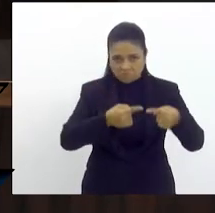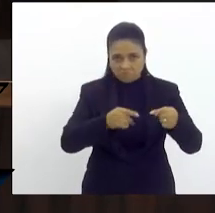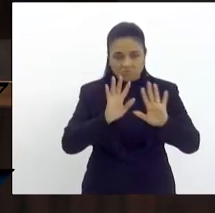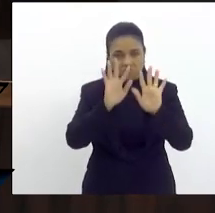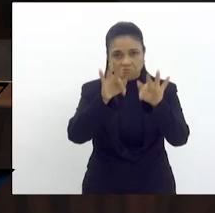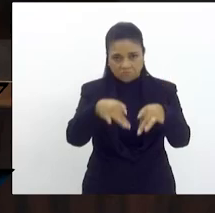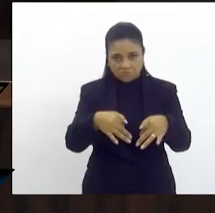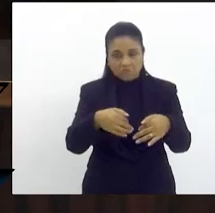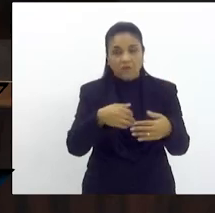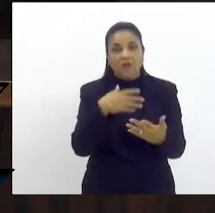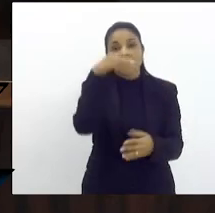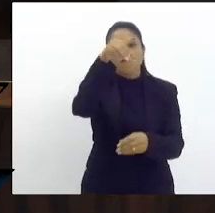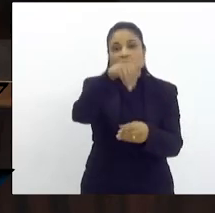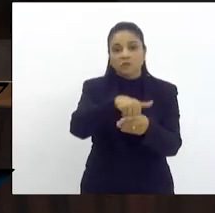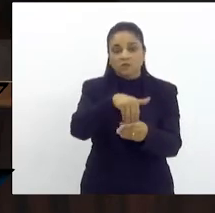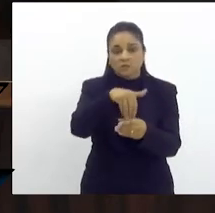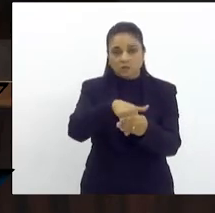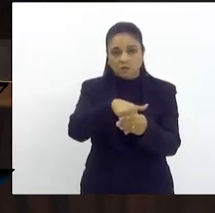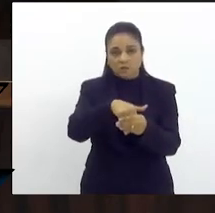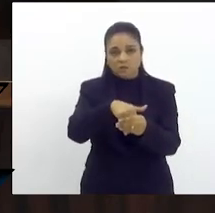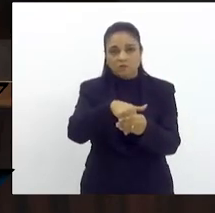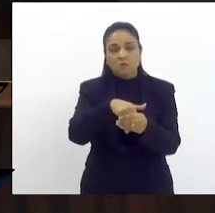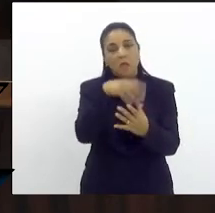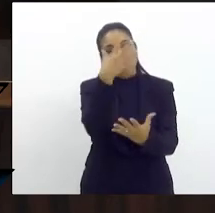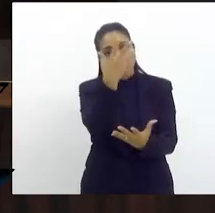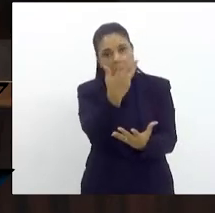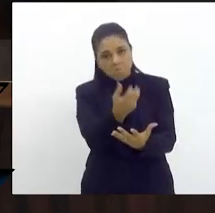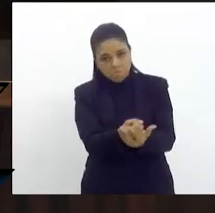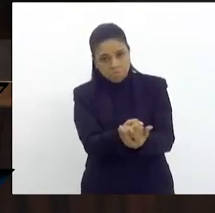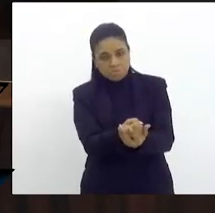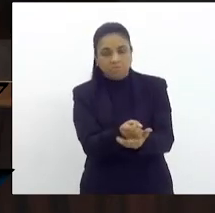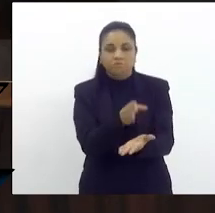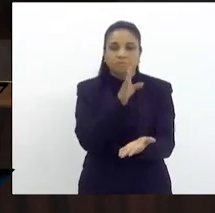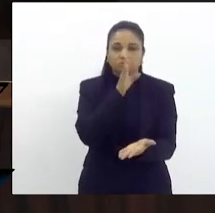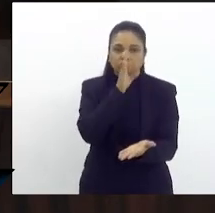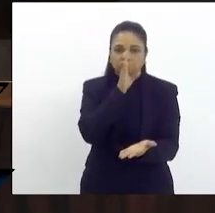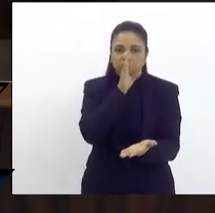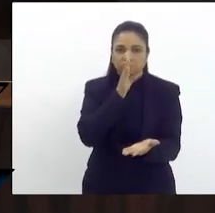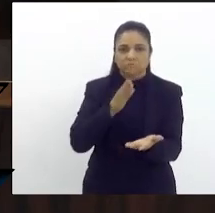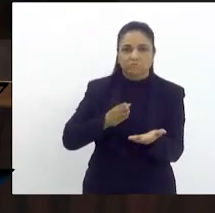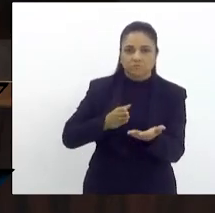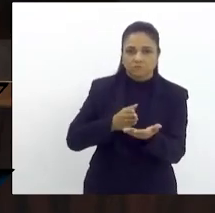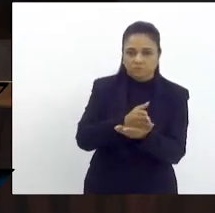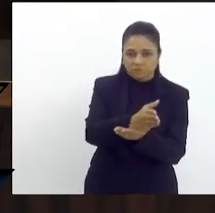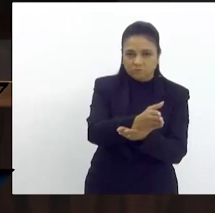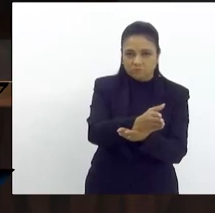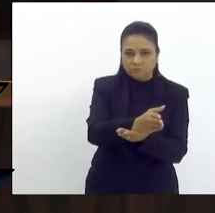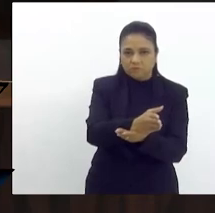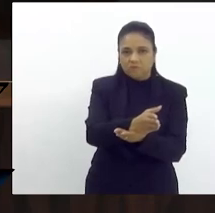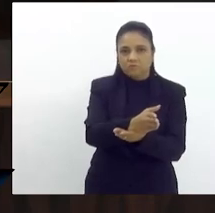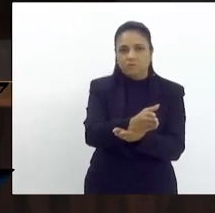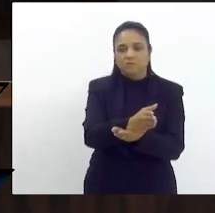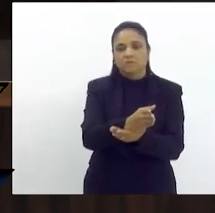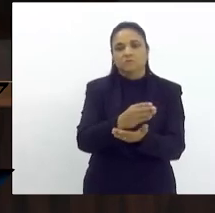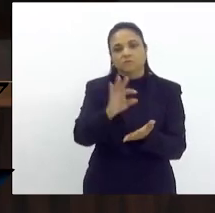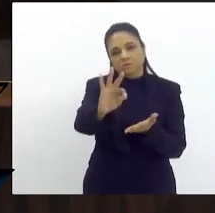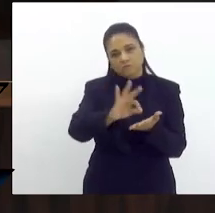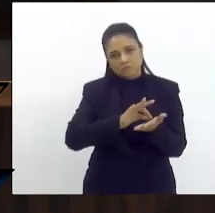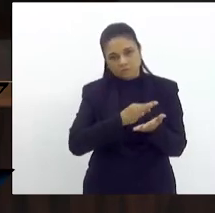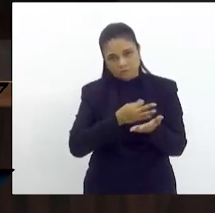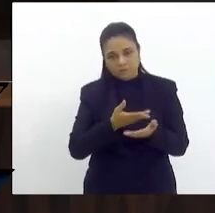discussão em votação senhores permanece Como estão aprovado Vá ao